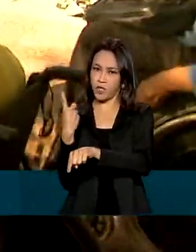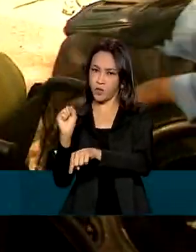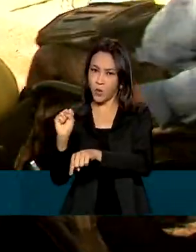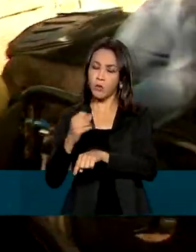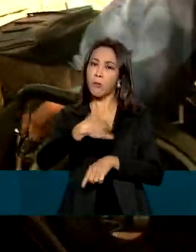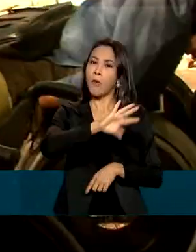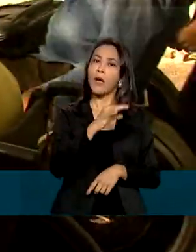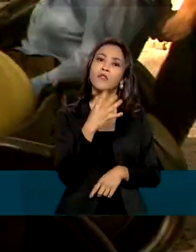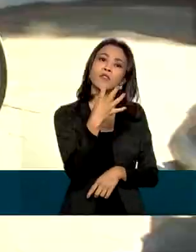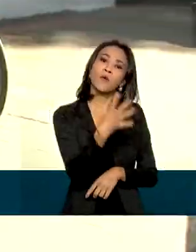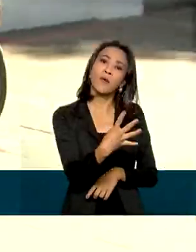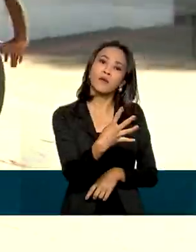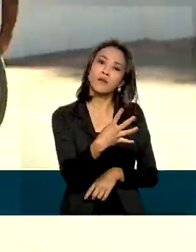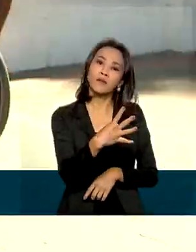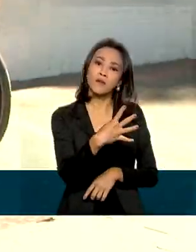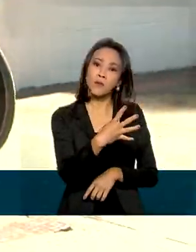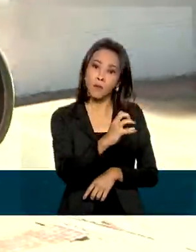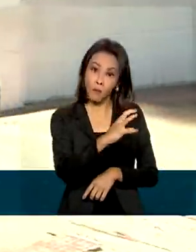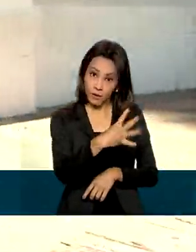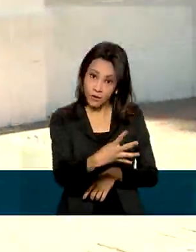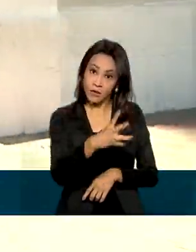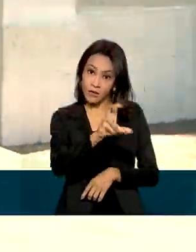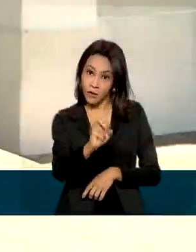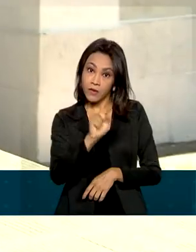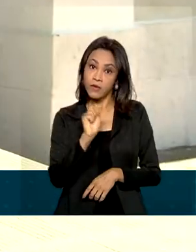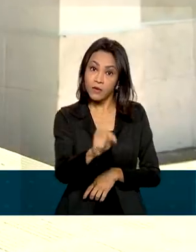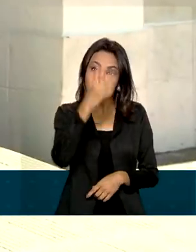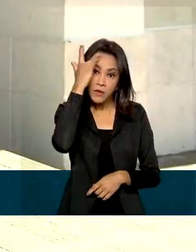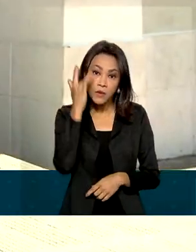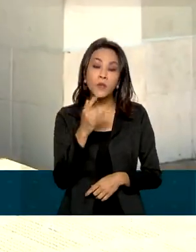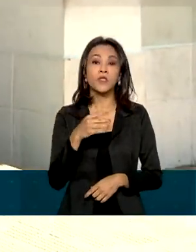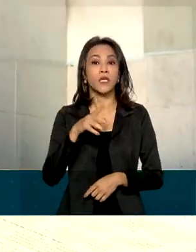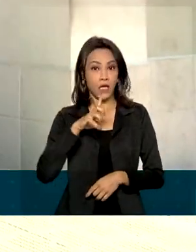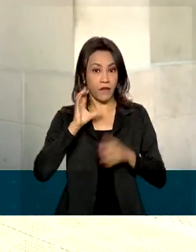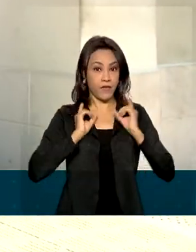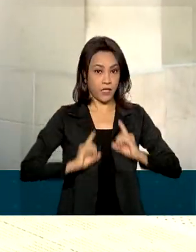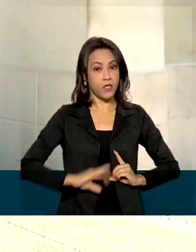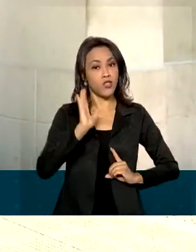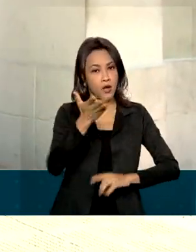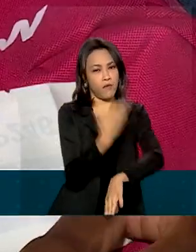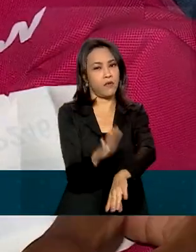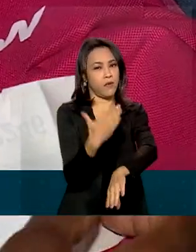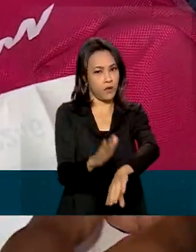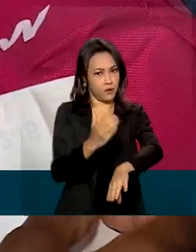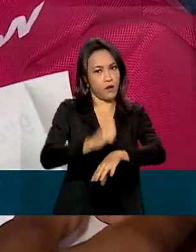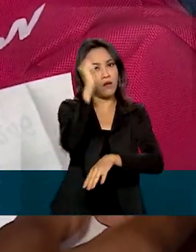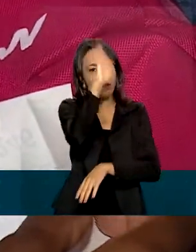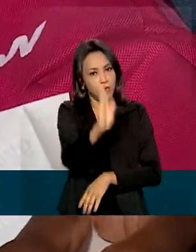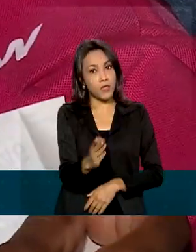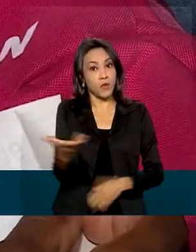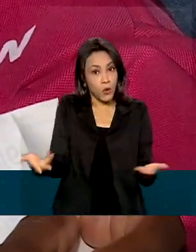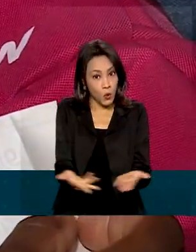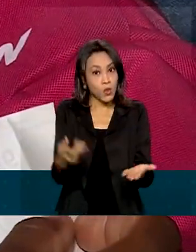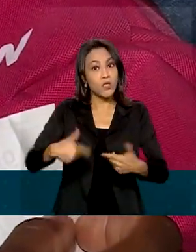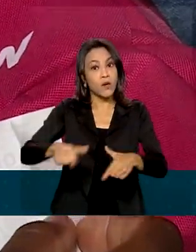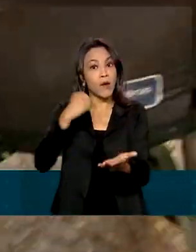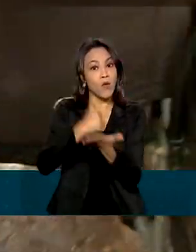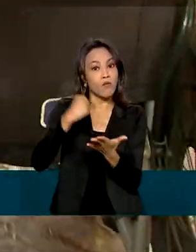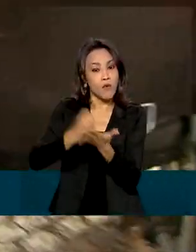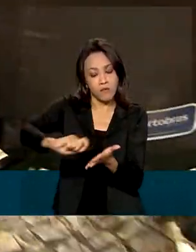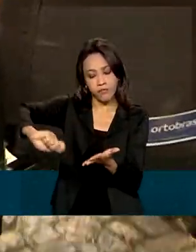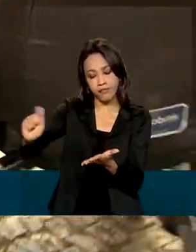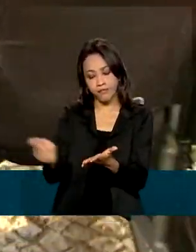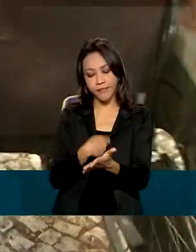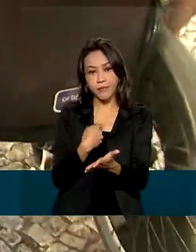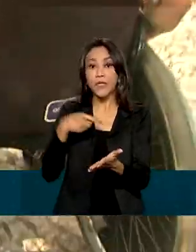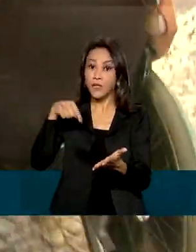450 mil pessoas com deficiência já foram capacitadas no país e trabalham com carteira assinada. A